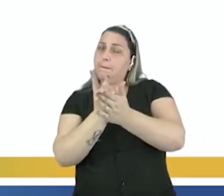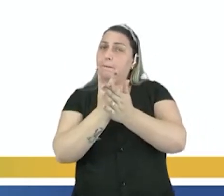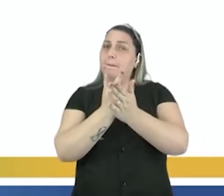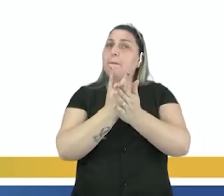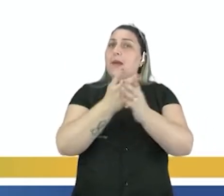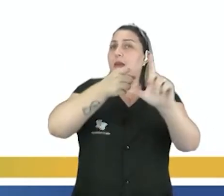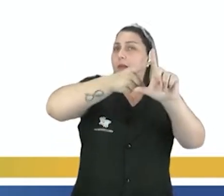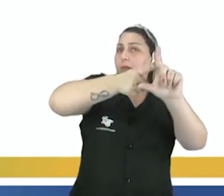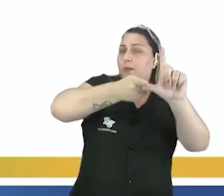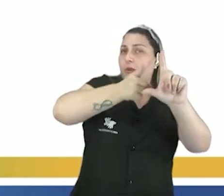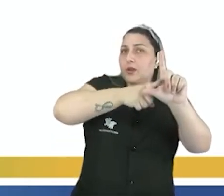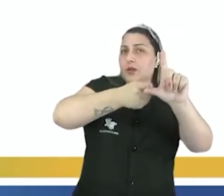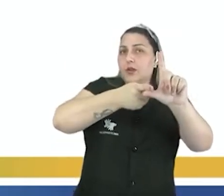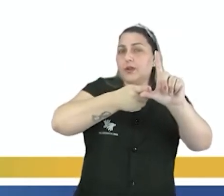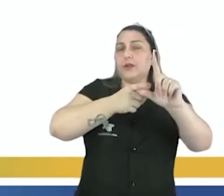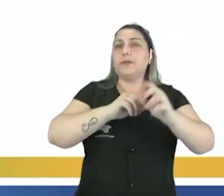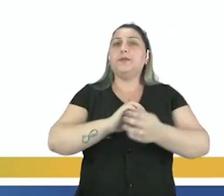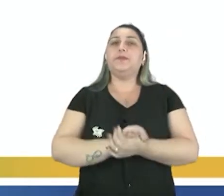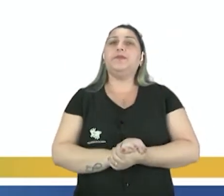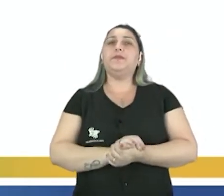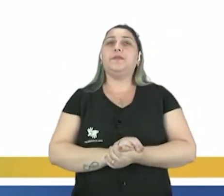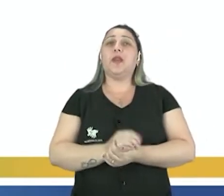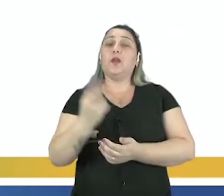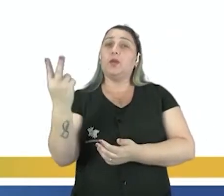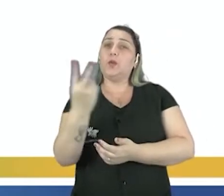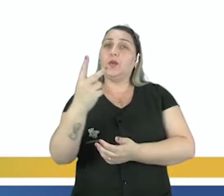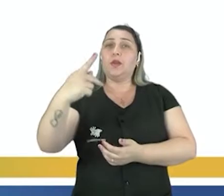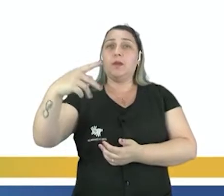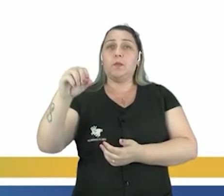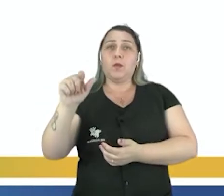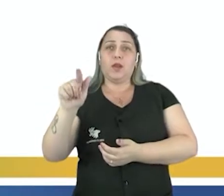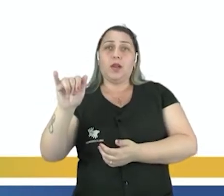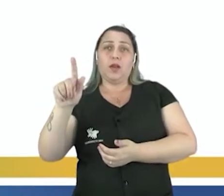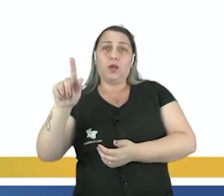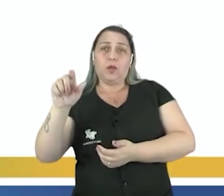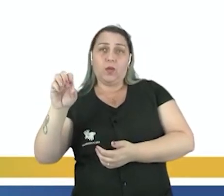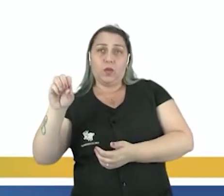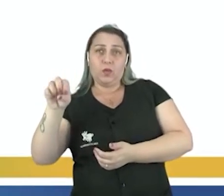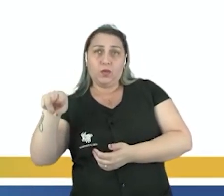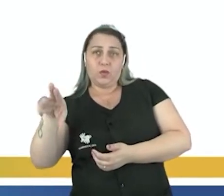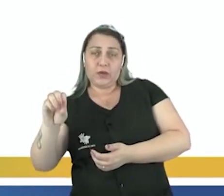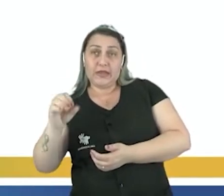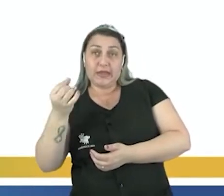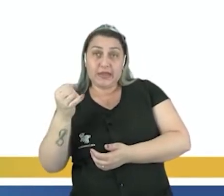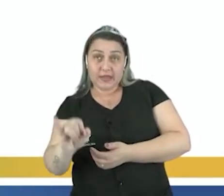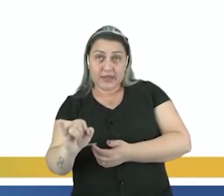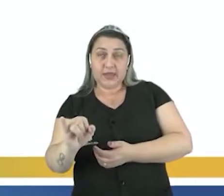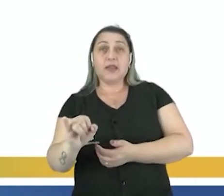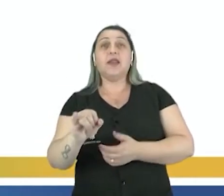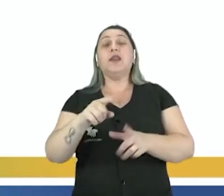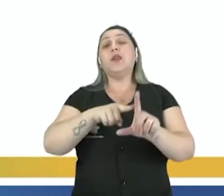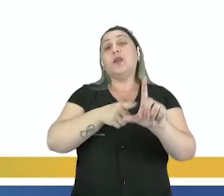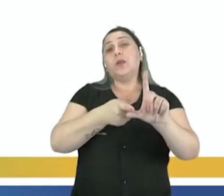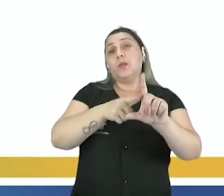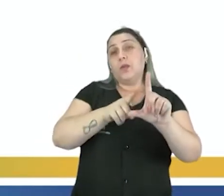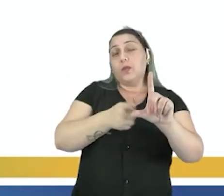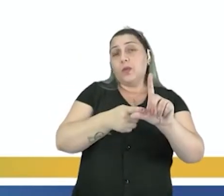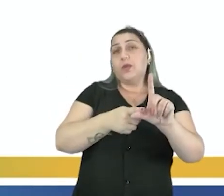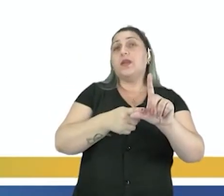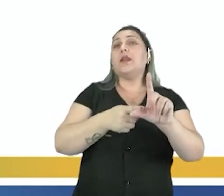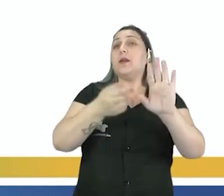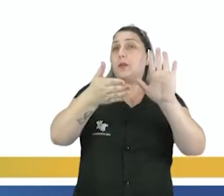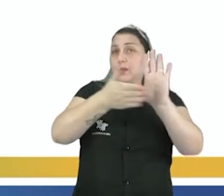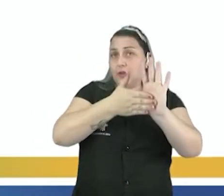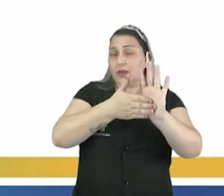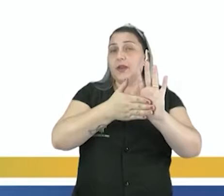medida deste, e assim por diante. Ou seja, dois polígonos são semelhantes se somente se os lados homólogos são